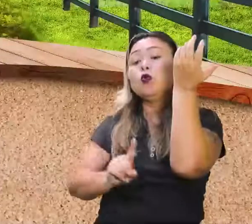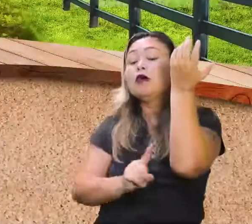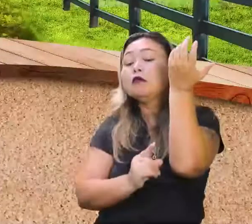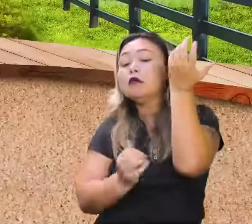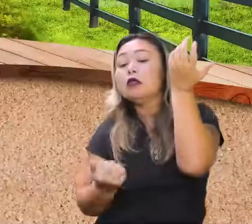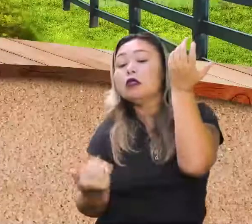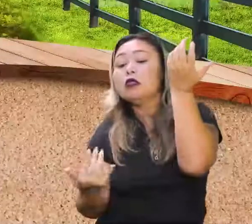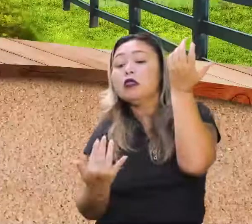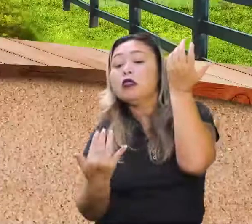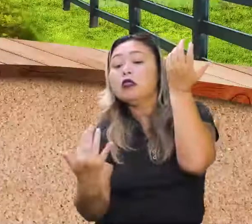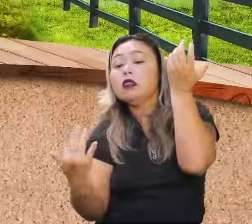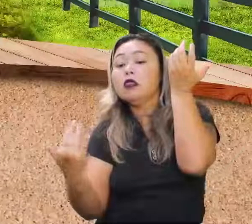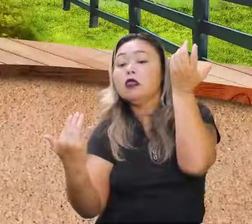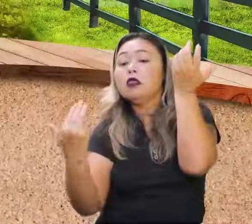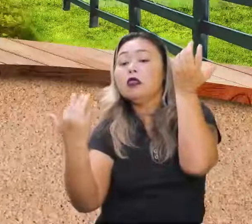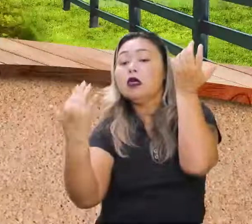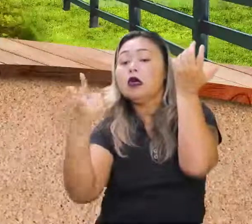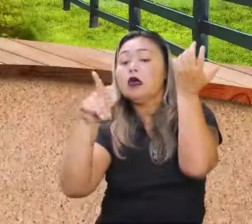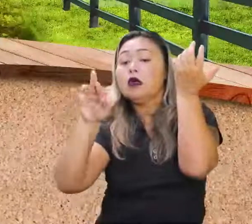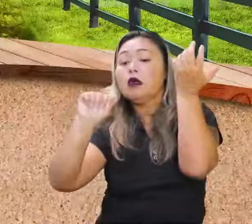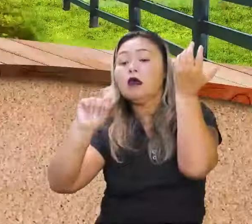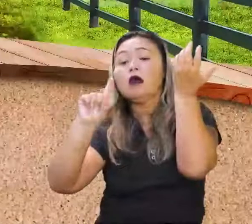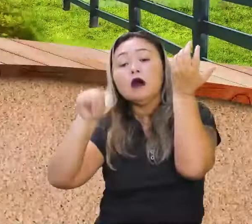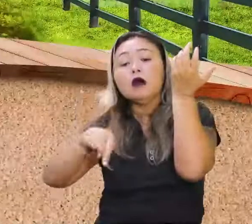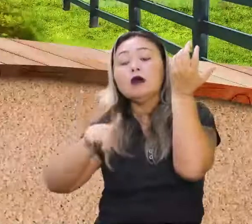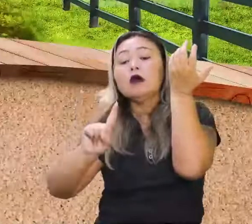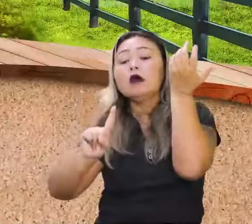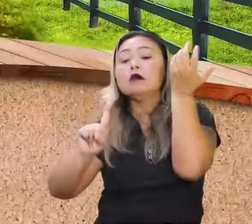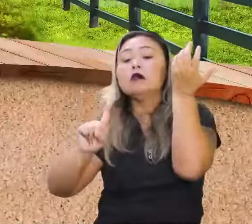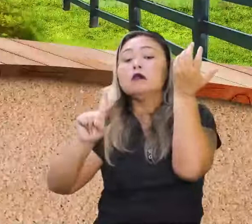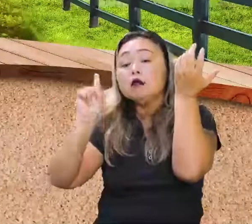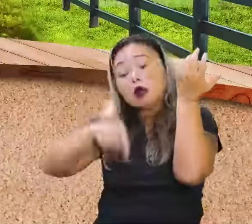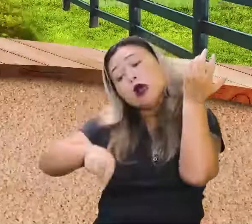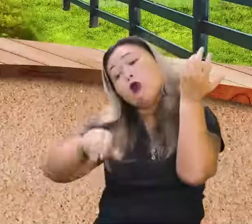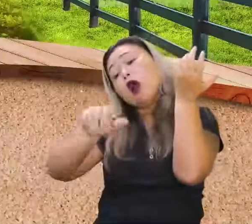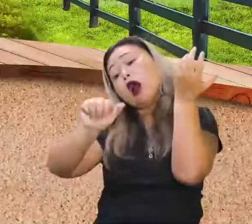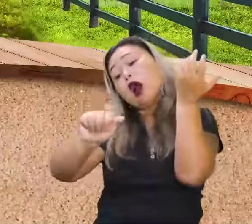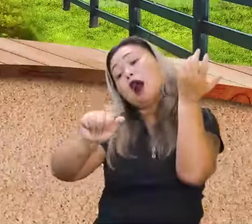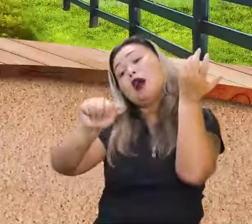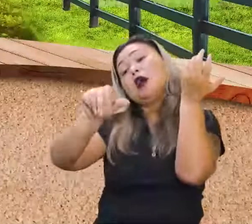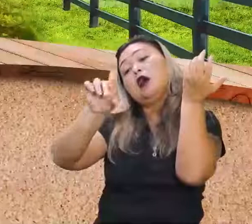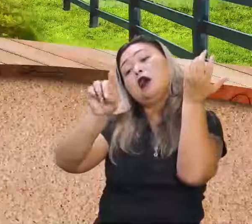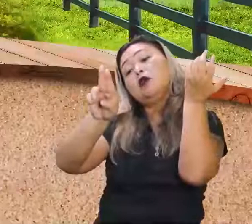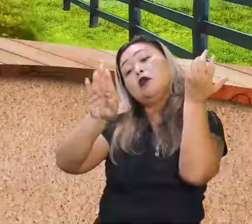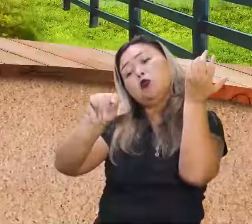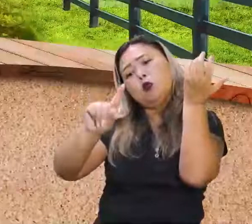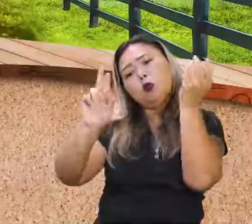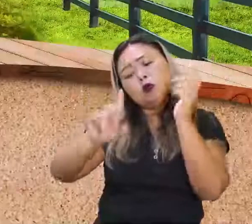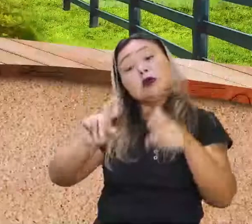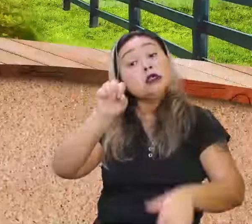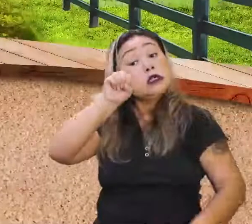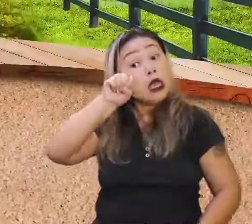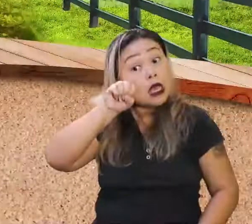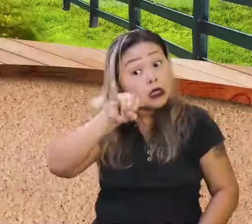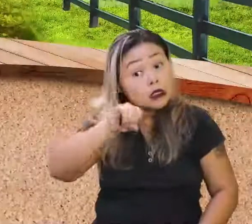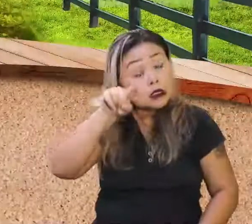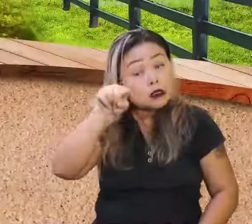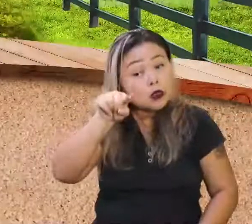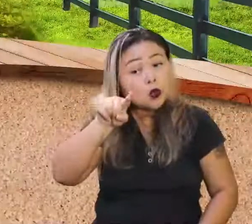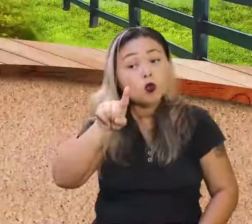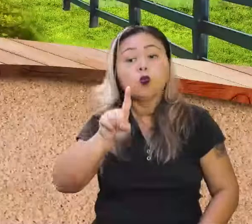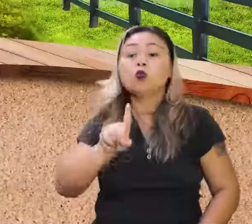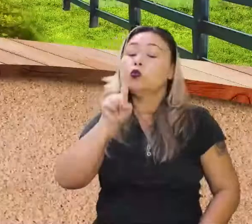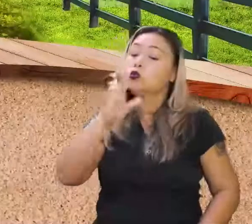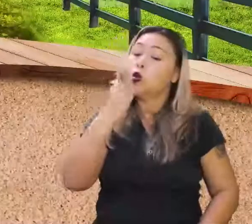gás. Pode usar como adubo, professor? É assim, se você